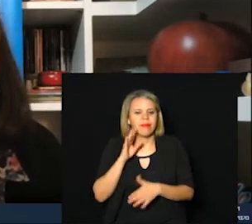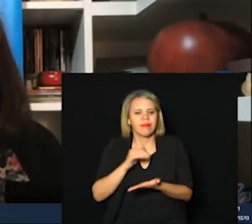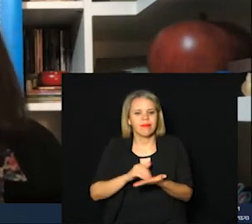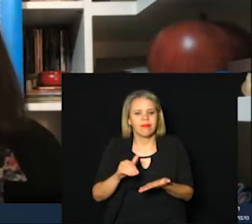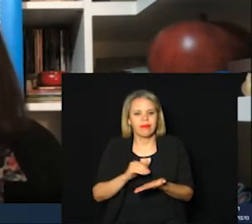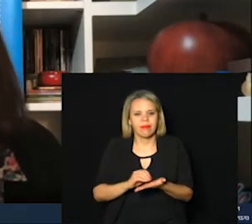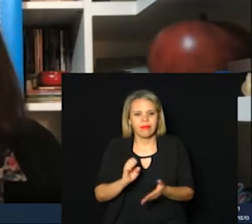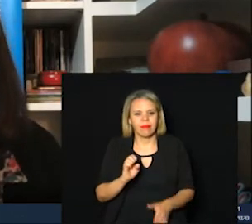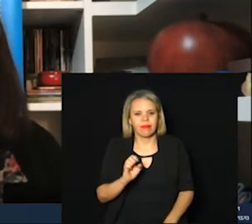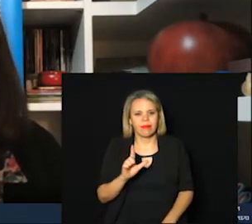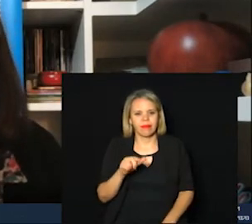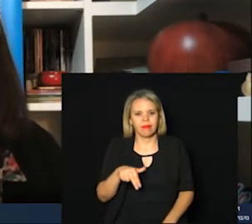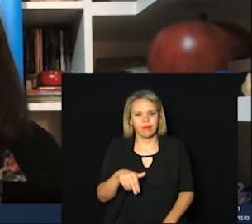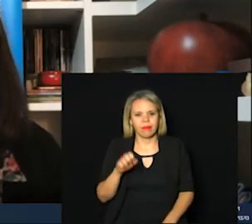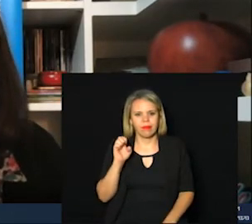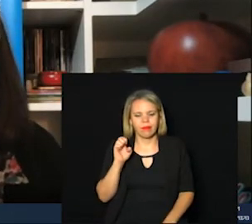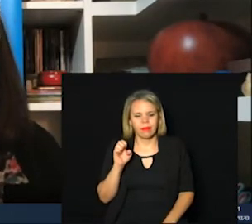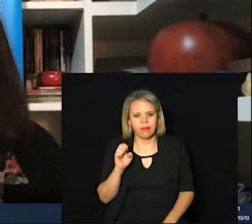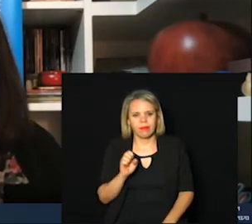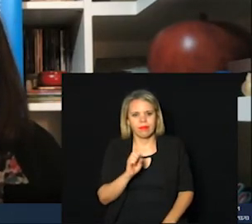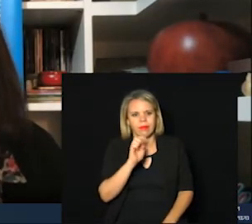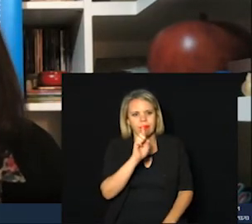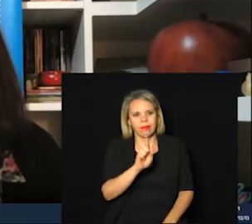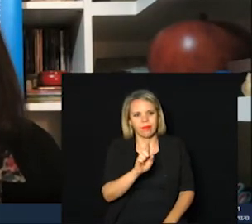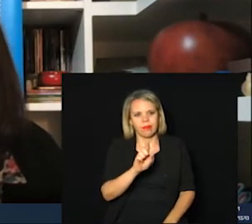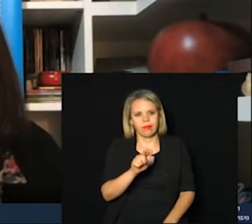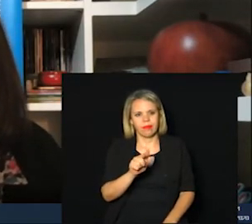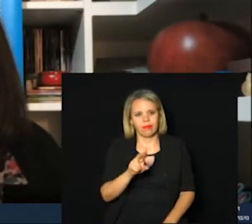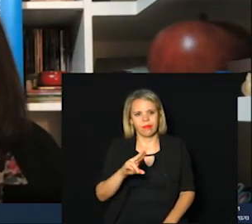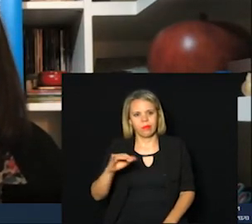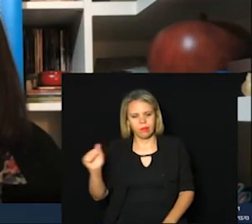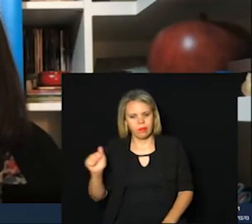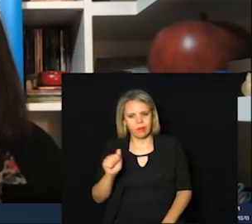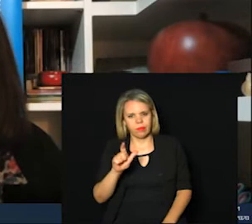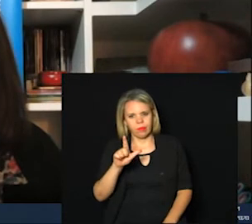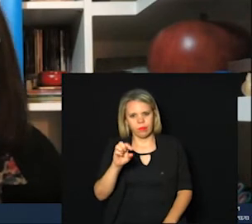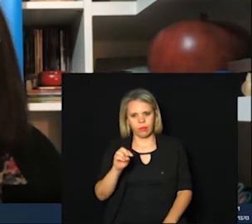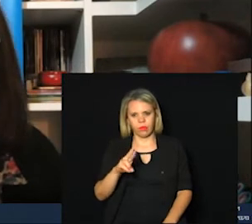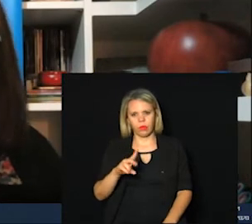Eliane Jocilane, com a Glaucia Lino, com o Leonardo, com